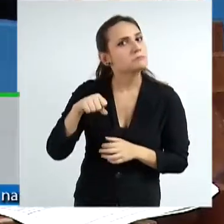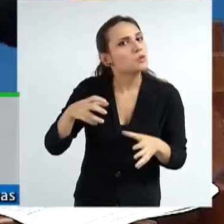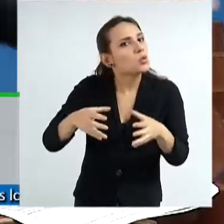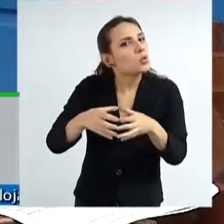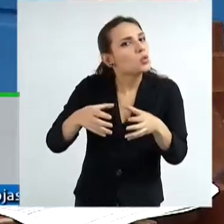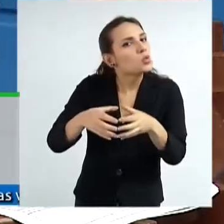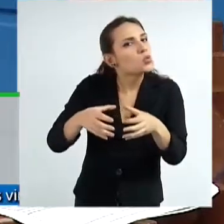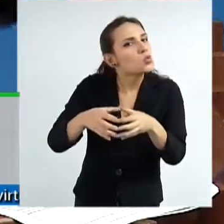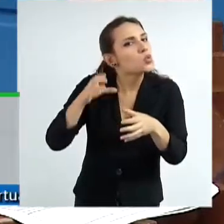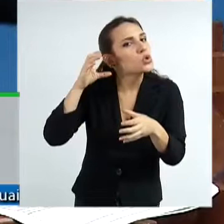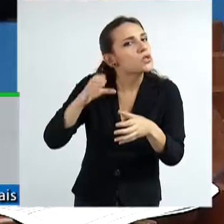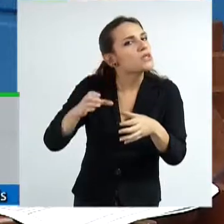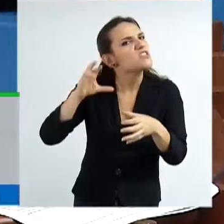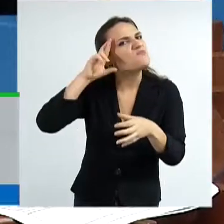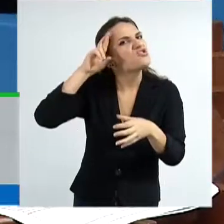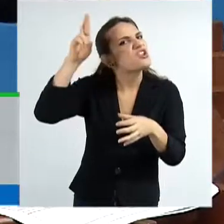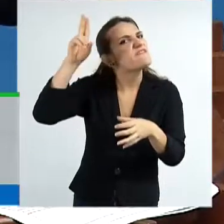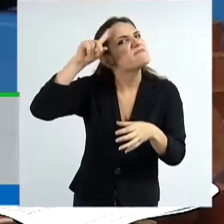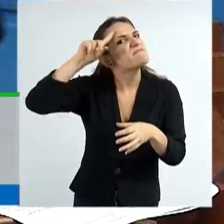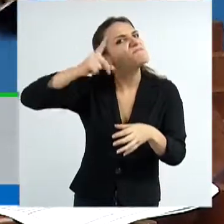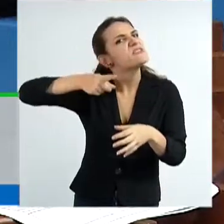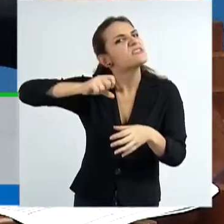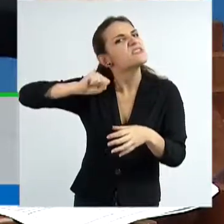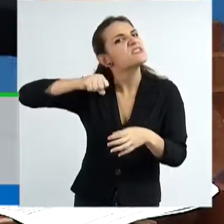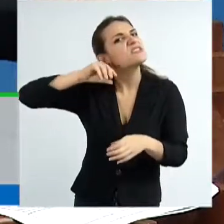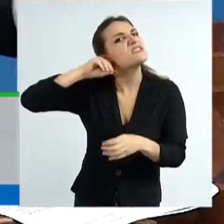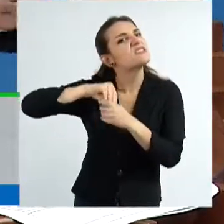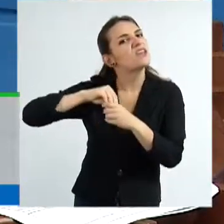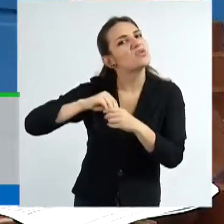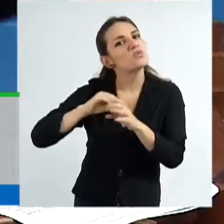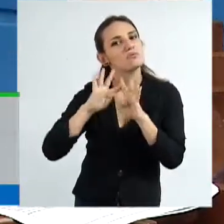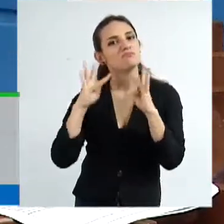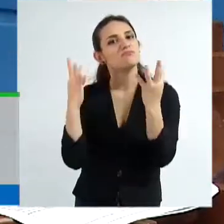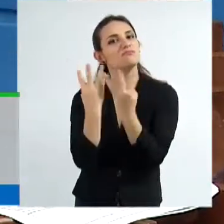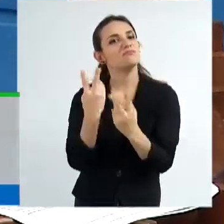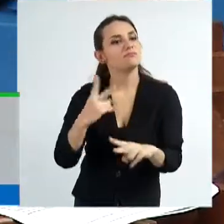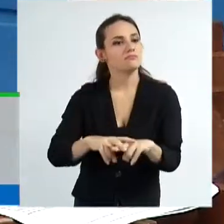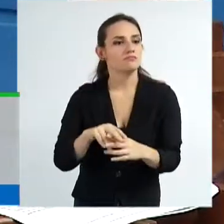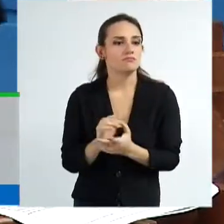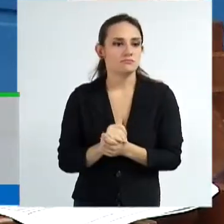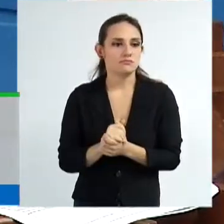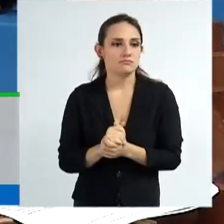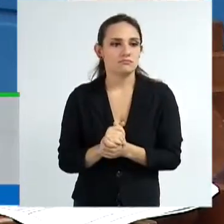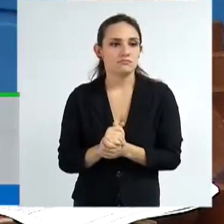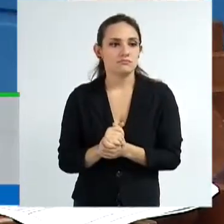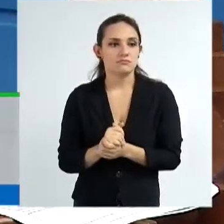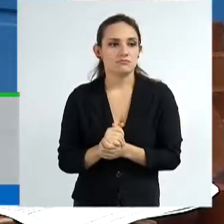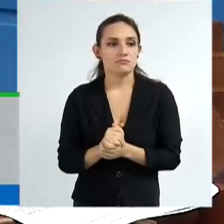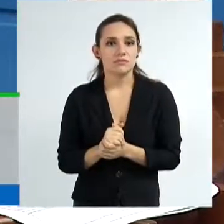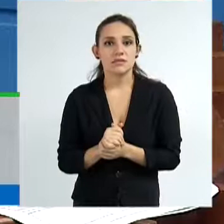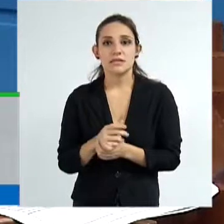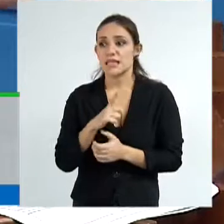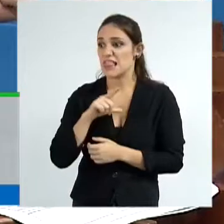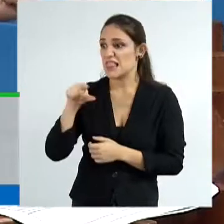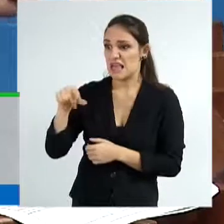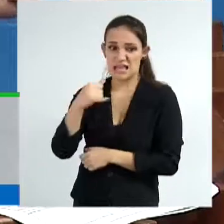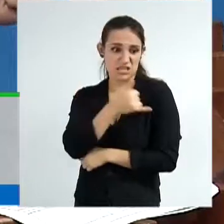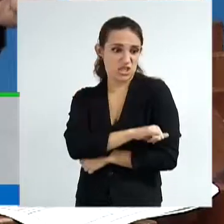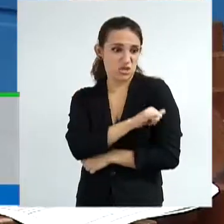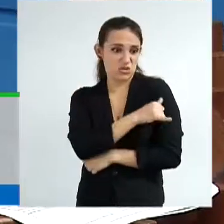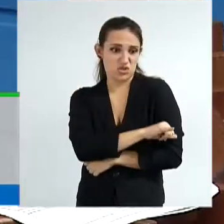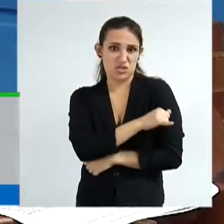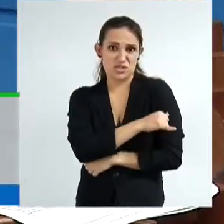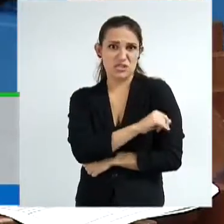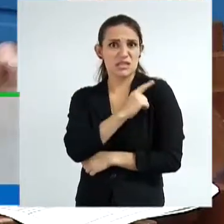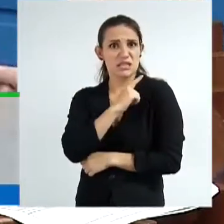presídios, inclusive organização criminosa que hoje praticamente governa o estado do Rio de Janeiro, né?